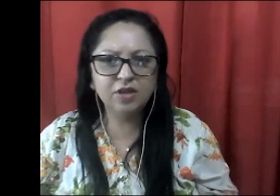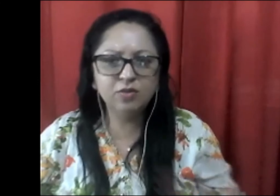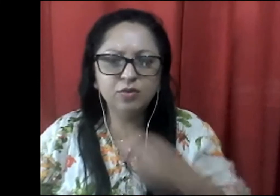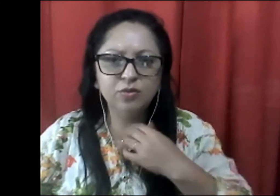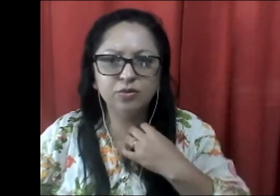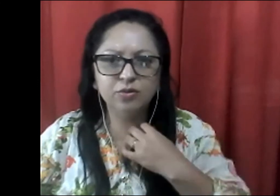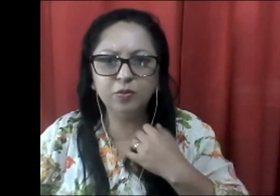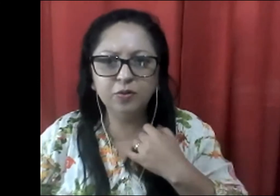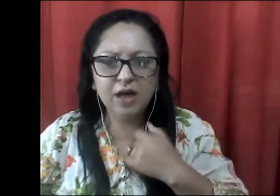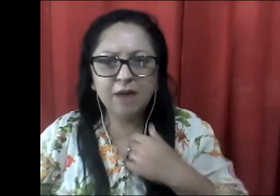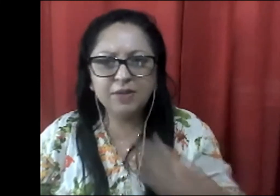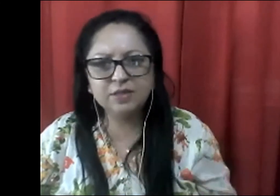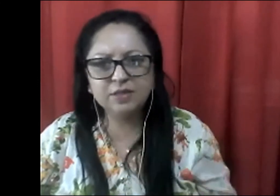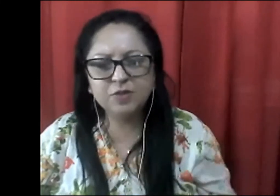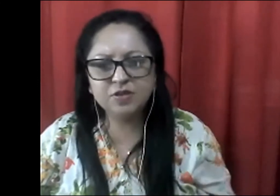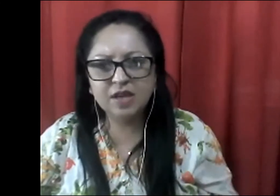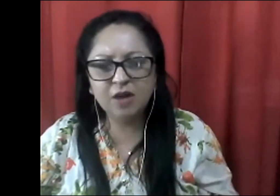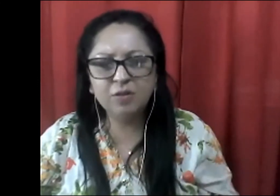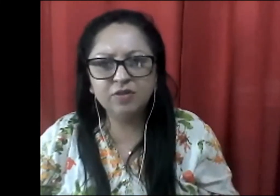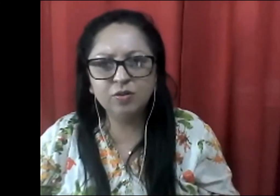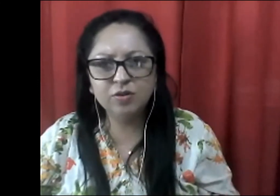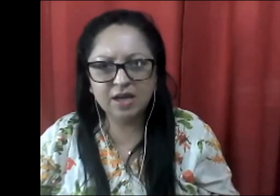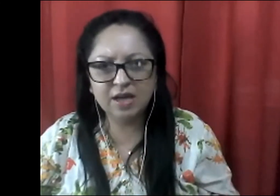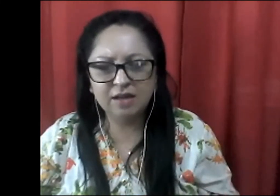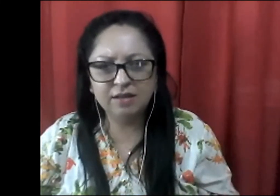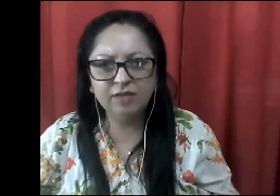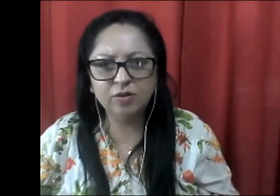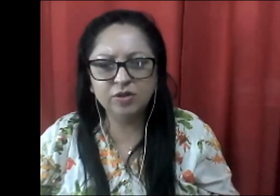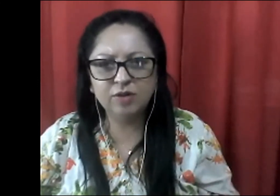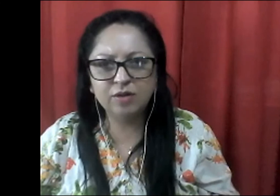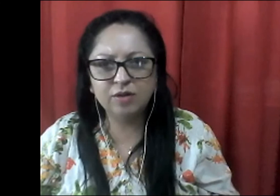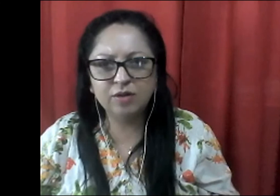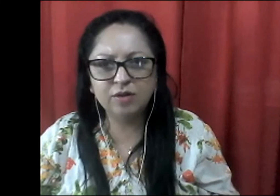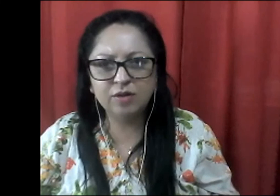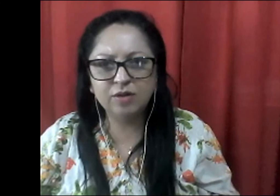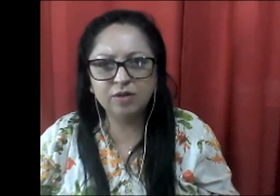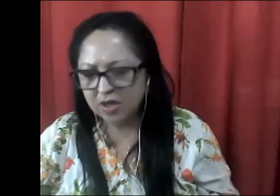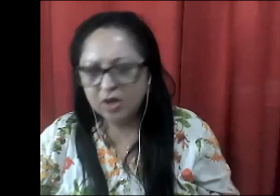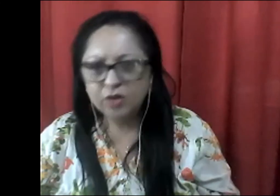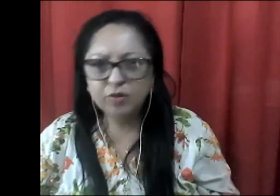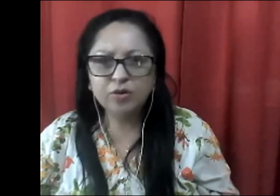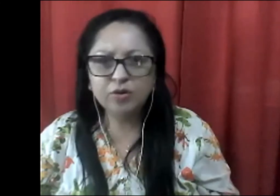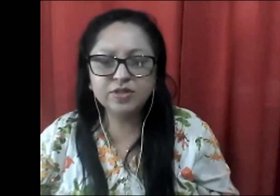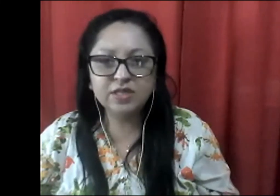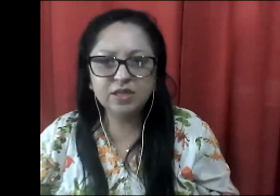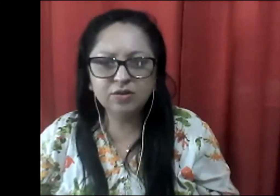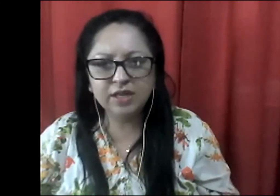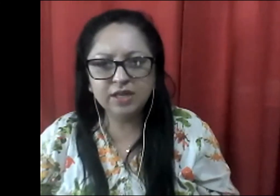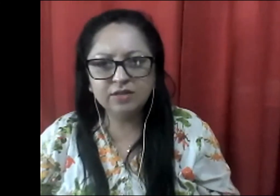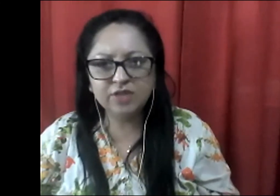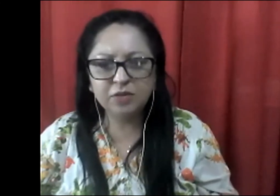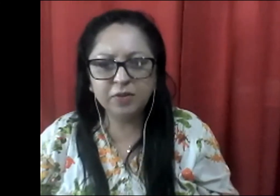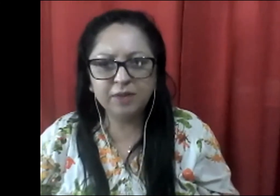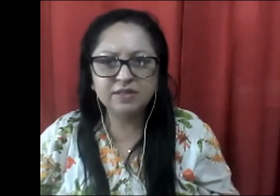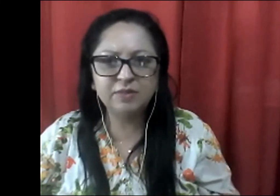no grupo apenas as pessoas que realmente vão cursar, né? Vão continuar cursando. Nós já estamos no encontro 5, né? Então já